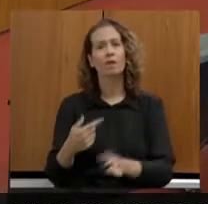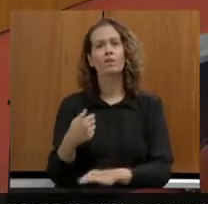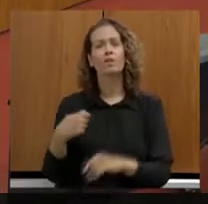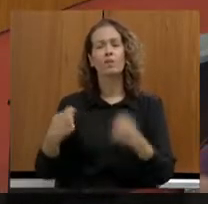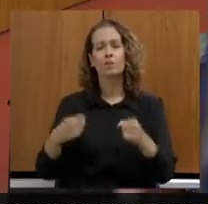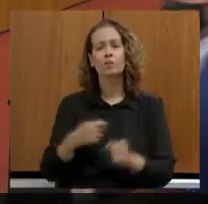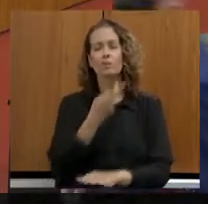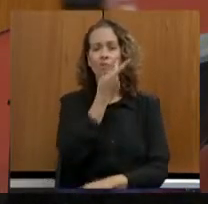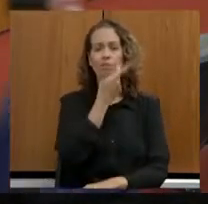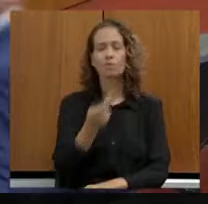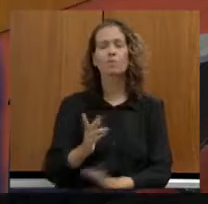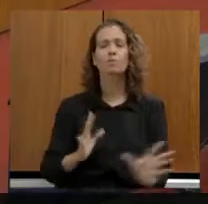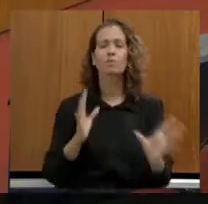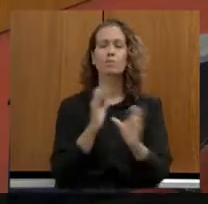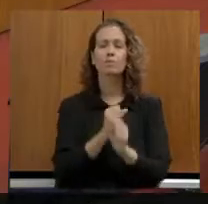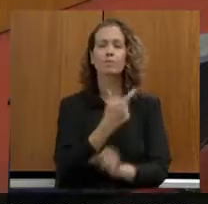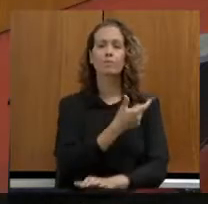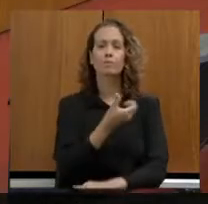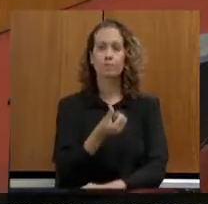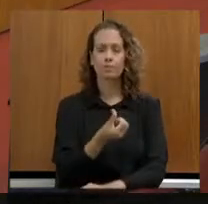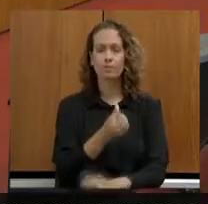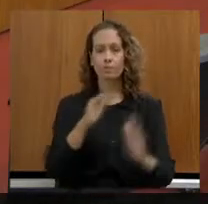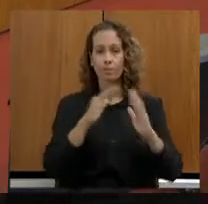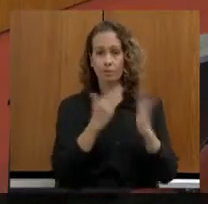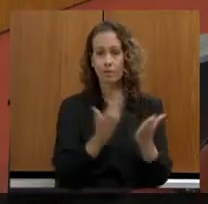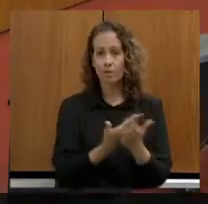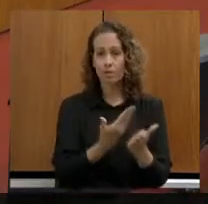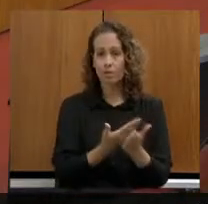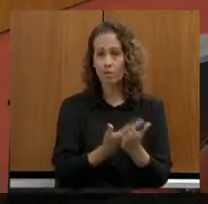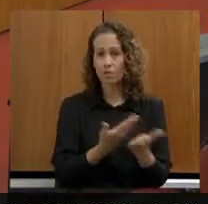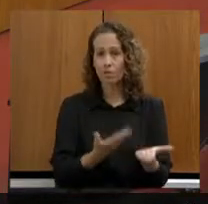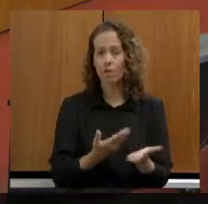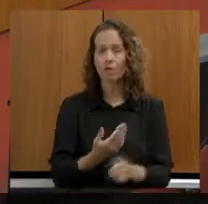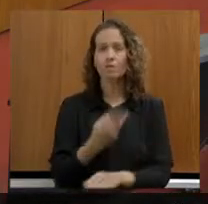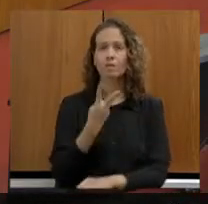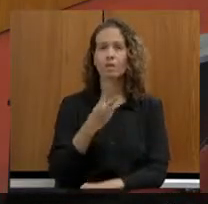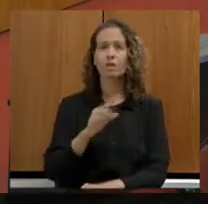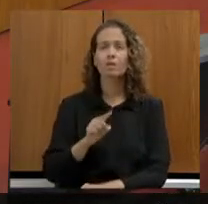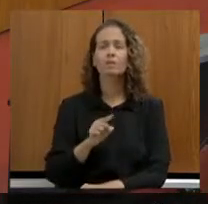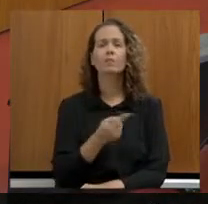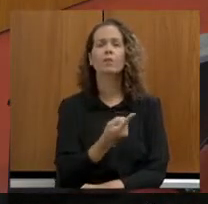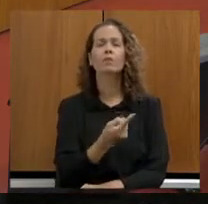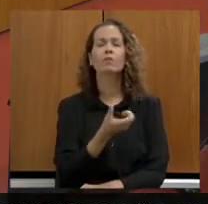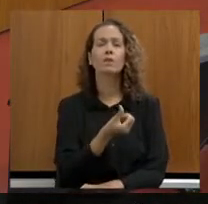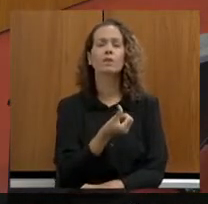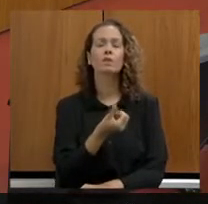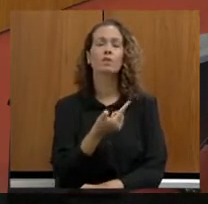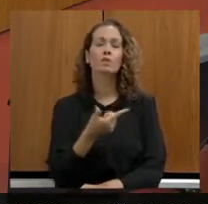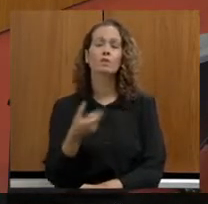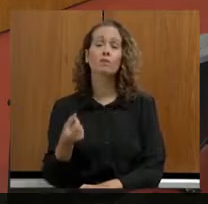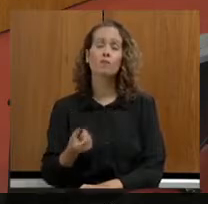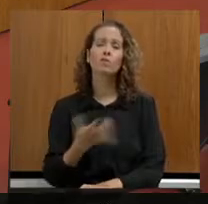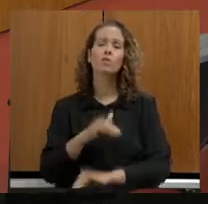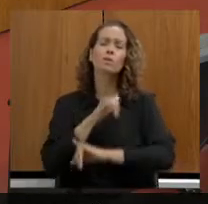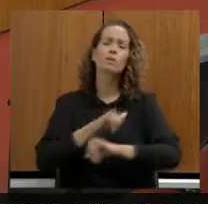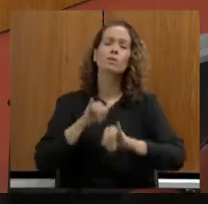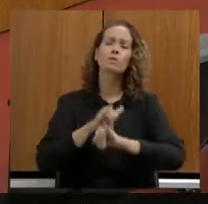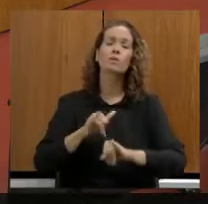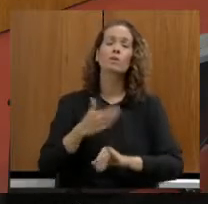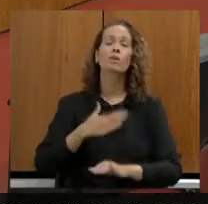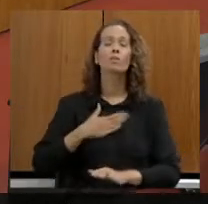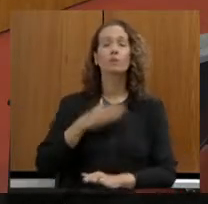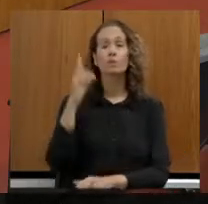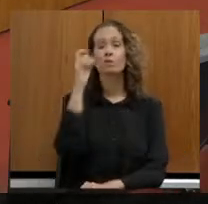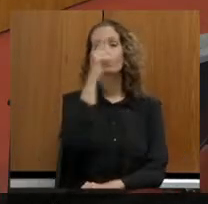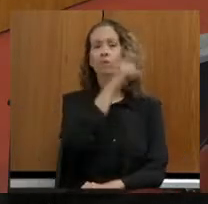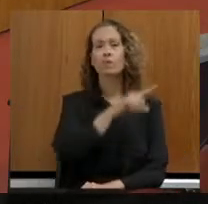são 26 escolas né deputada nas nossas 3.620 ele digo a dificuldade minha